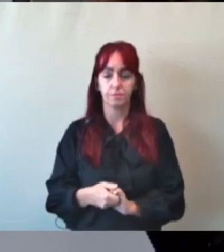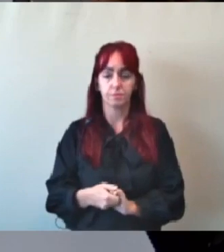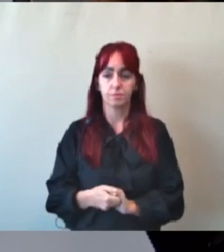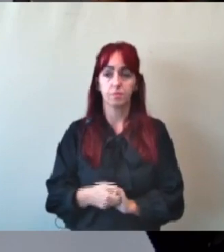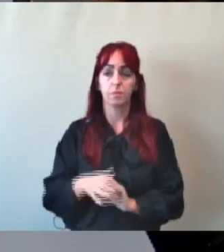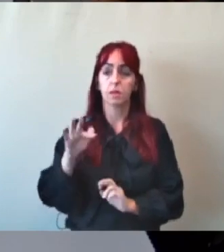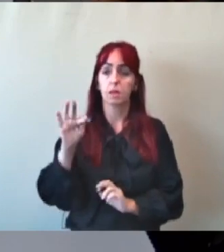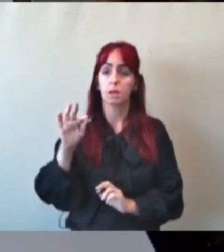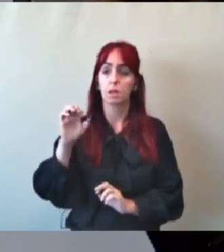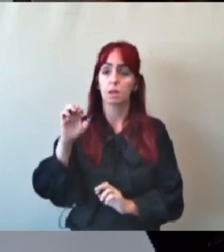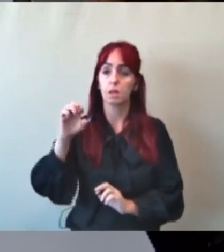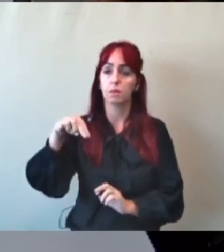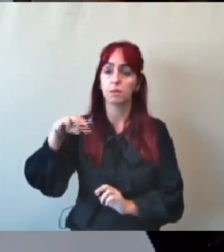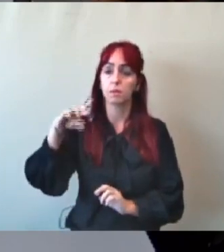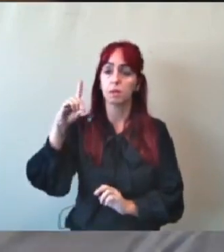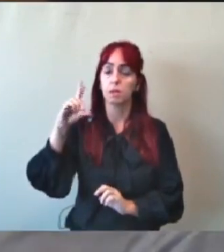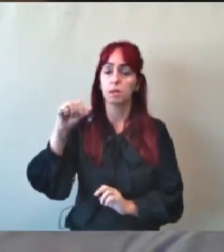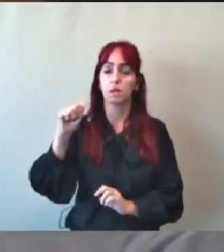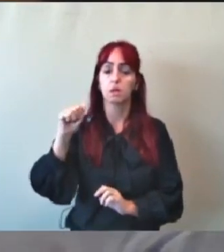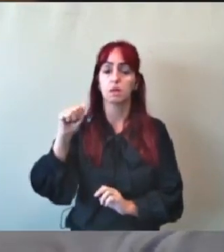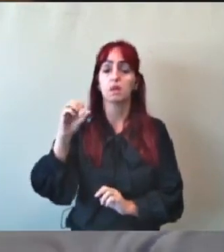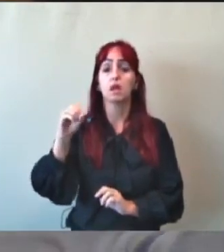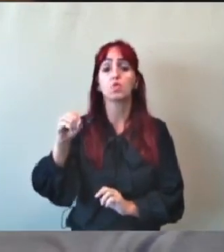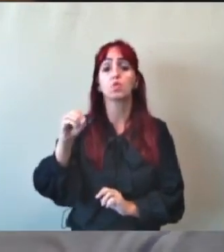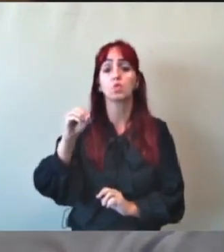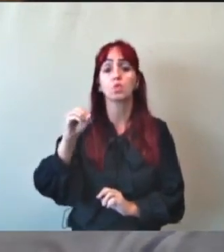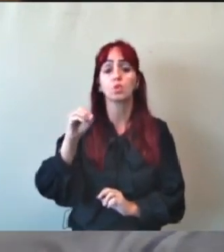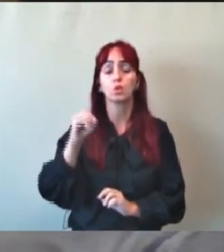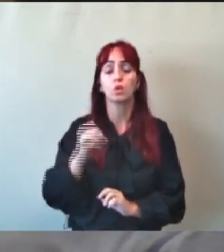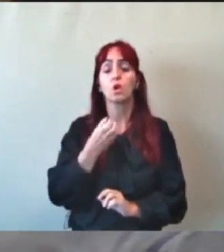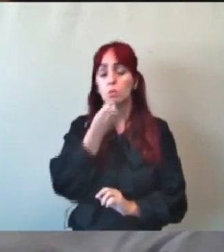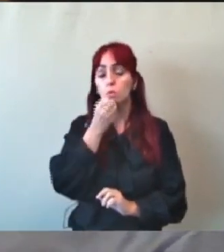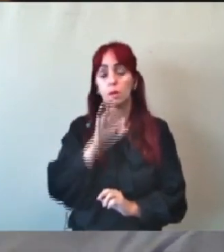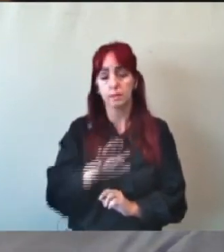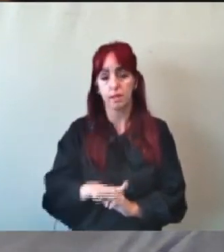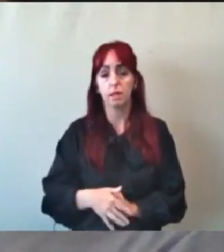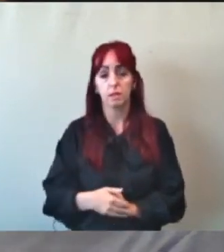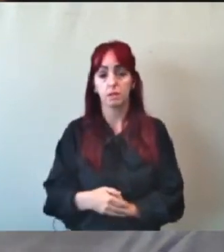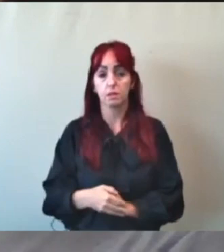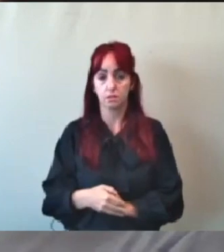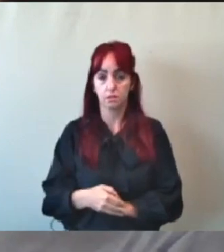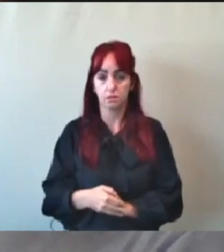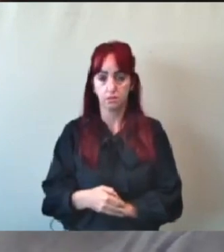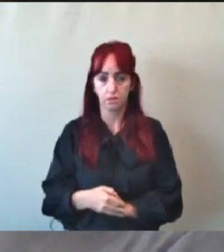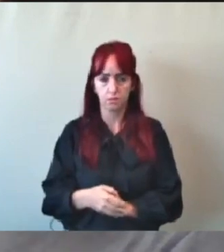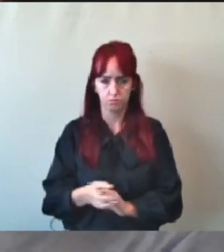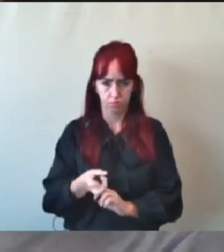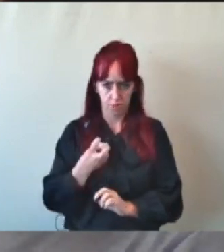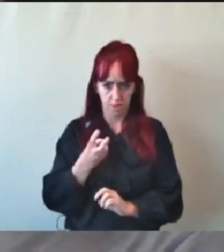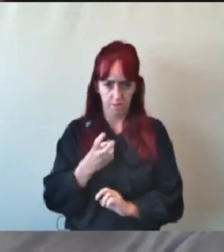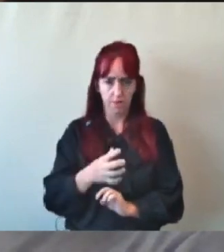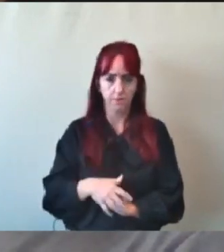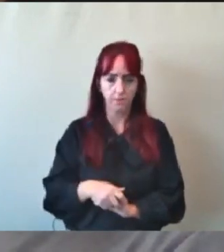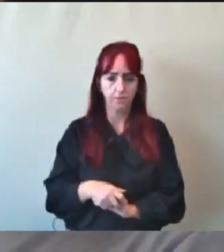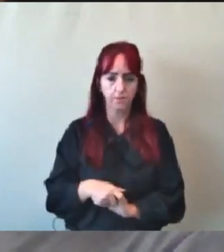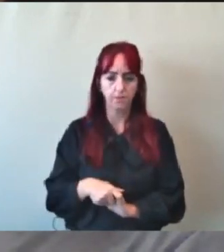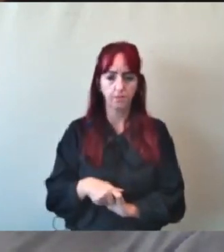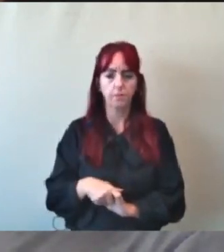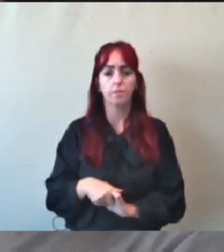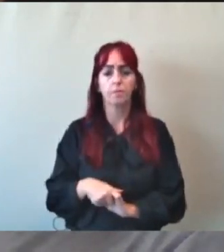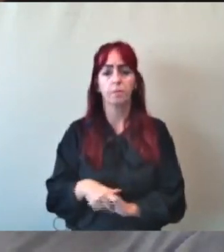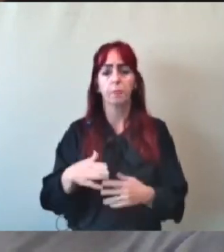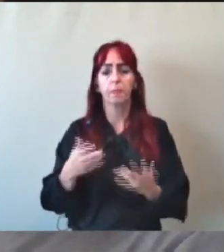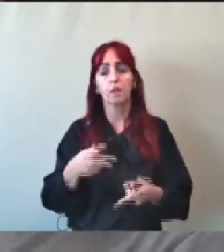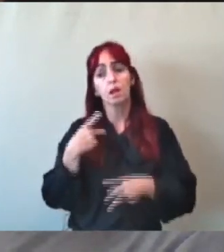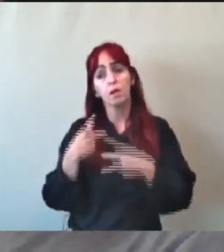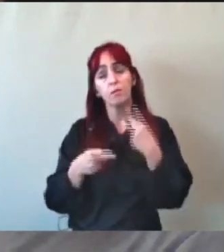fala. Boa tarde. Está falando aí, está ouvindo? Sim. Aqui, tudo que já falou, só queria acrescentar